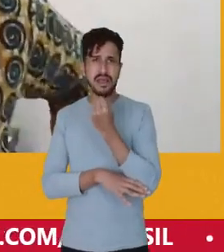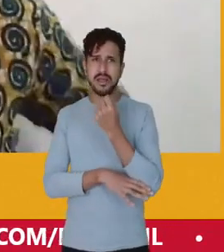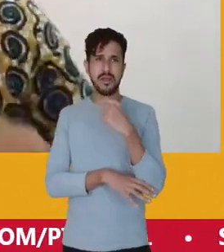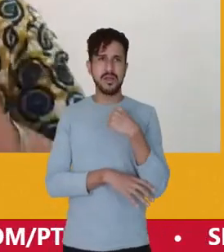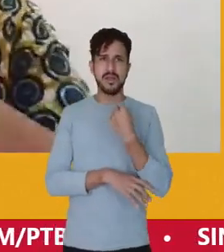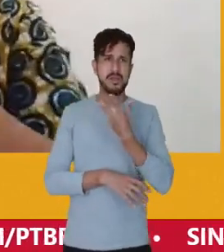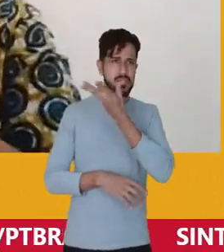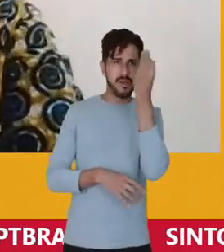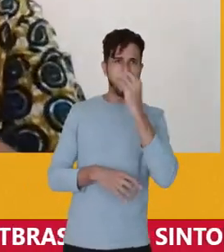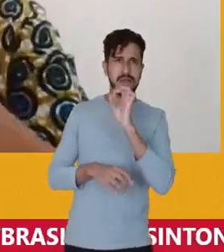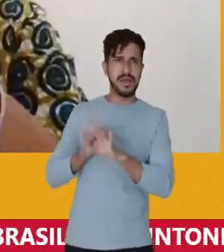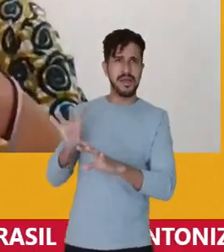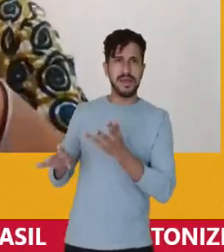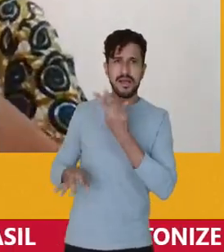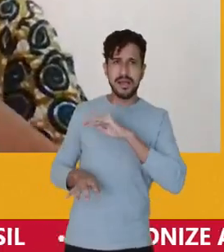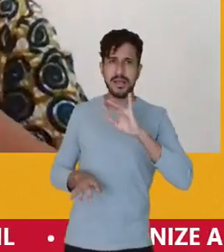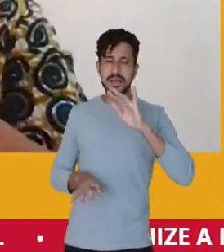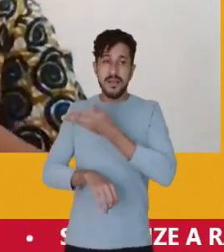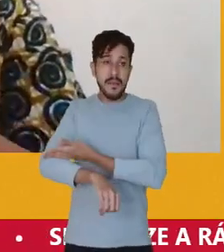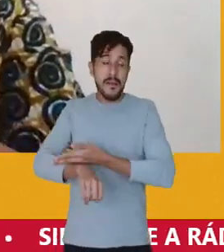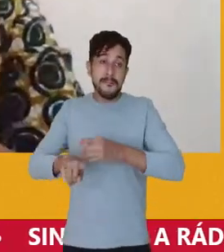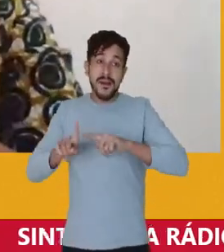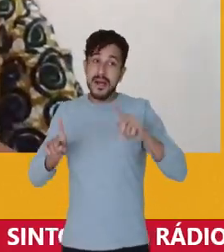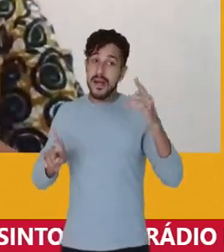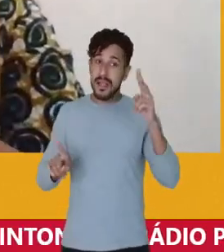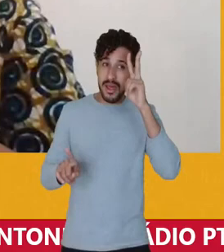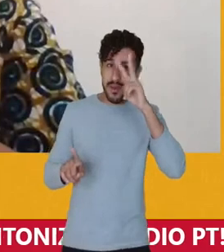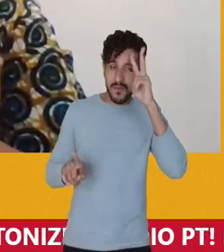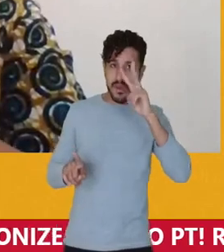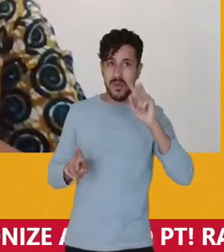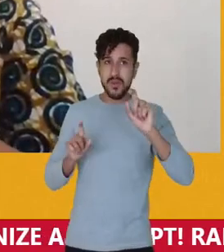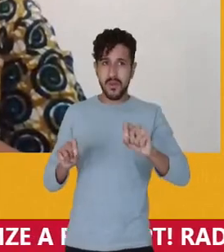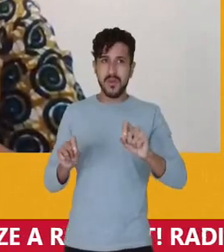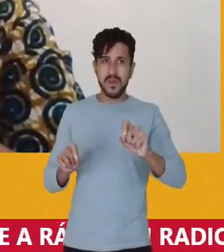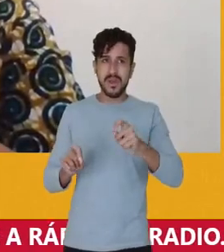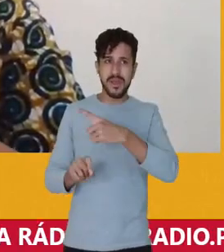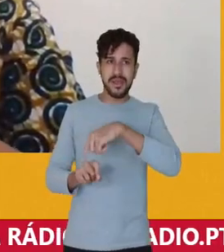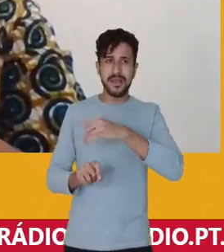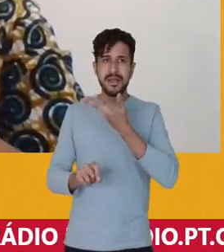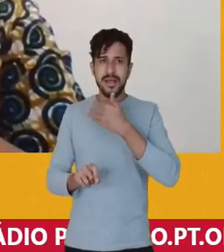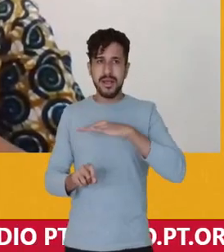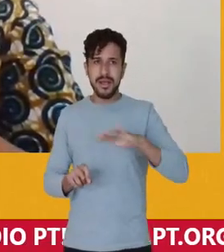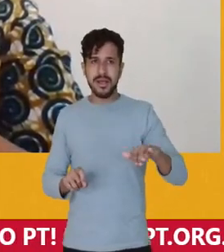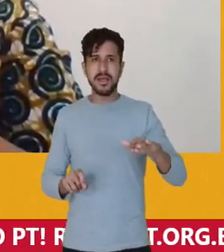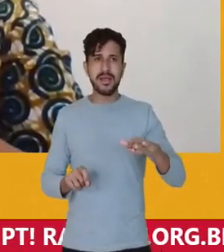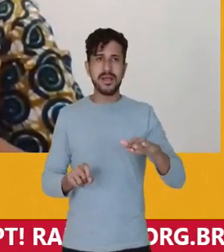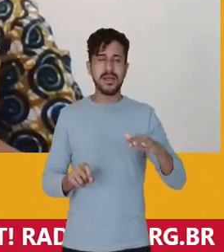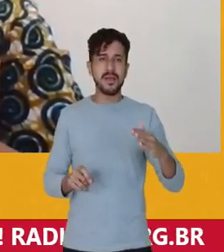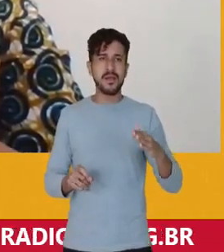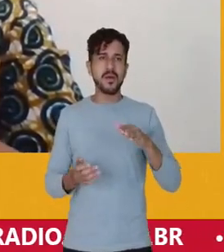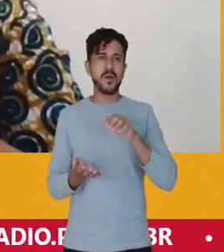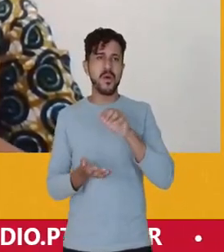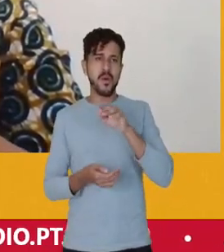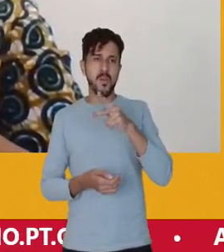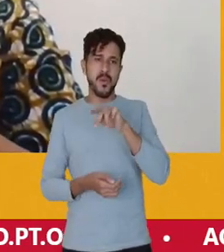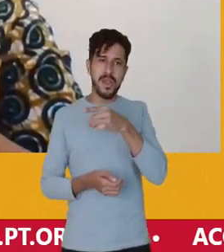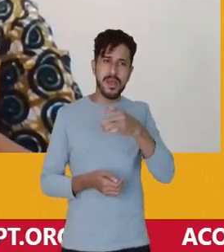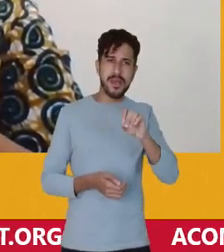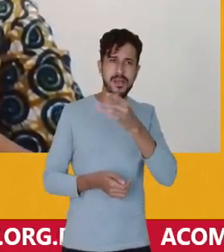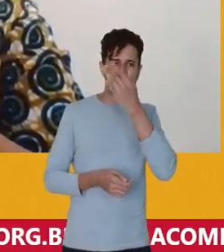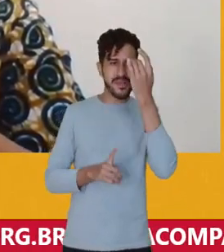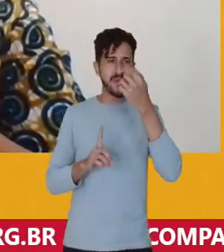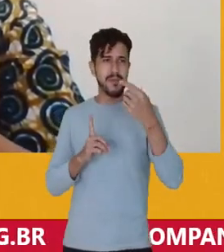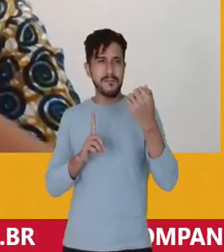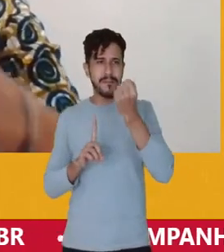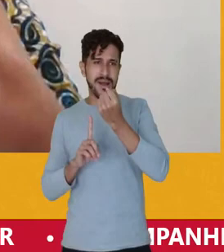aqui esquecendo, mas eu estou lembrando que essas crianças tiveram os seus algozes punidos, eles foram presos. E o